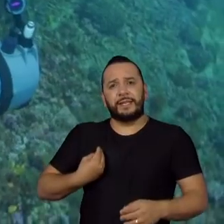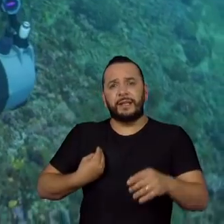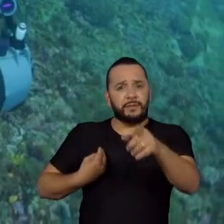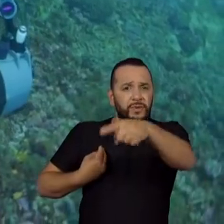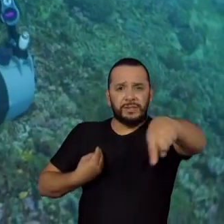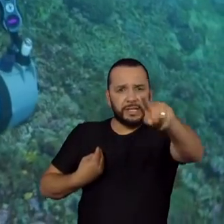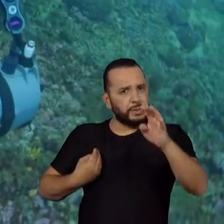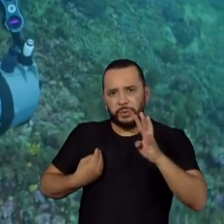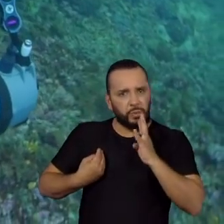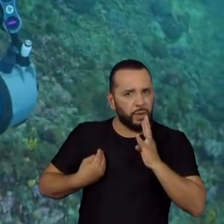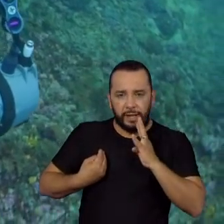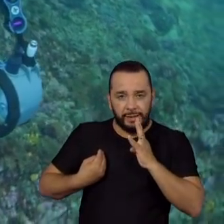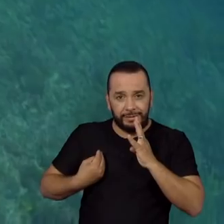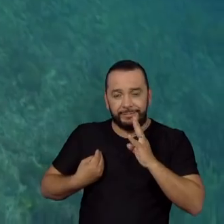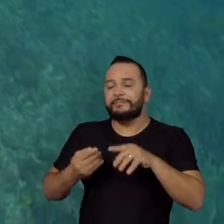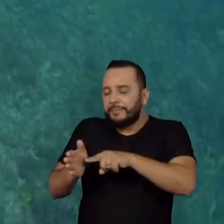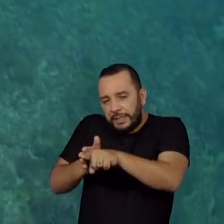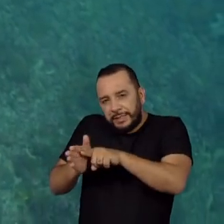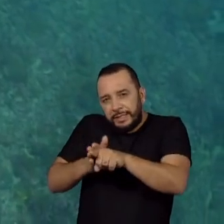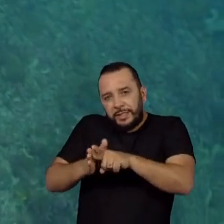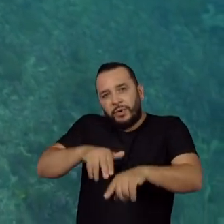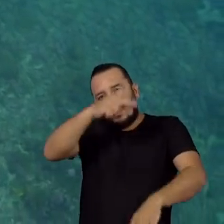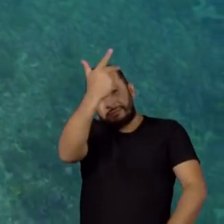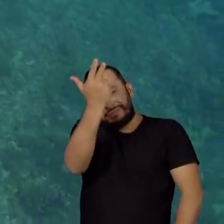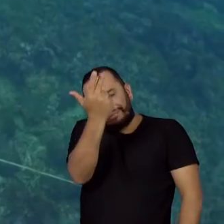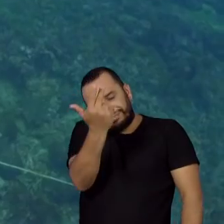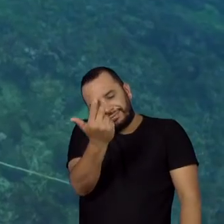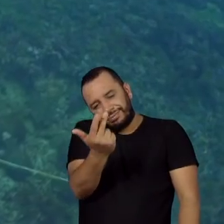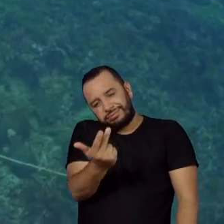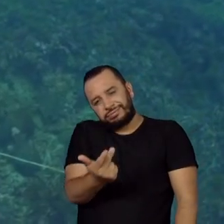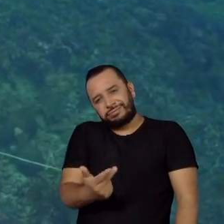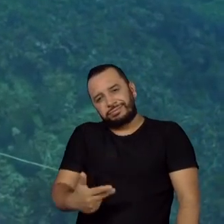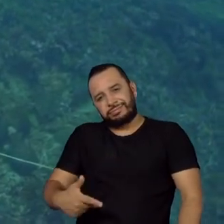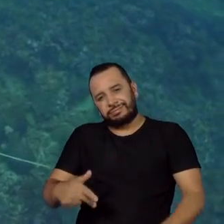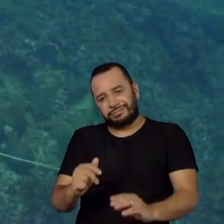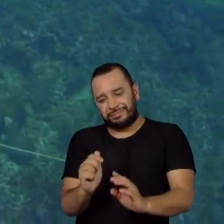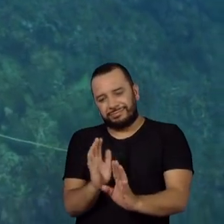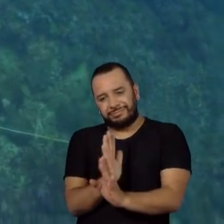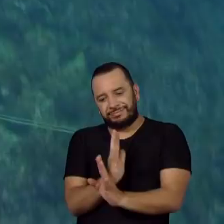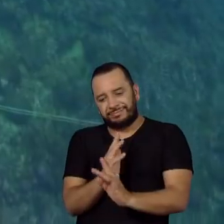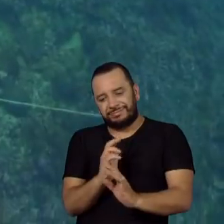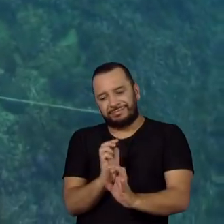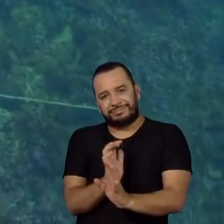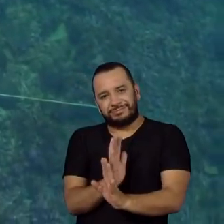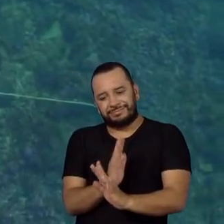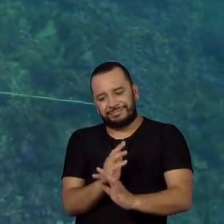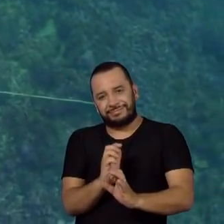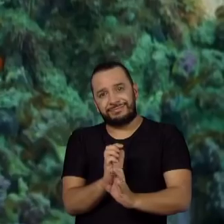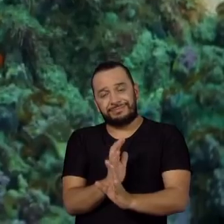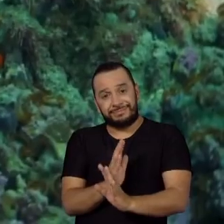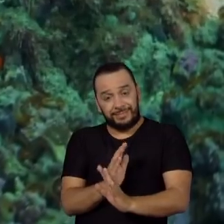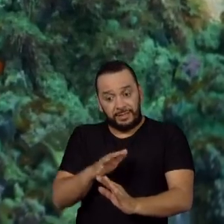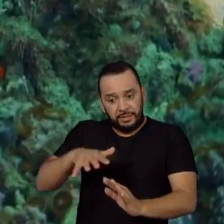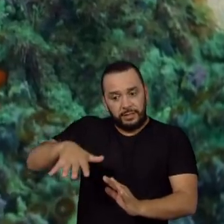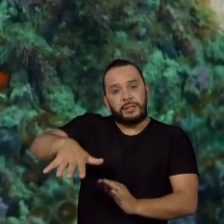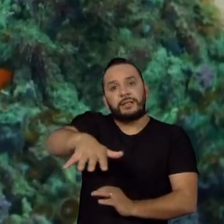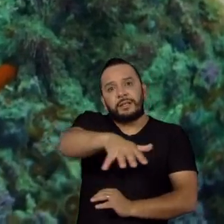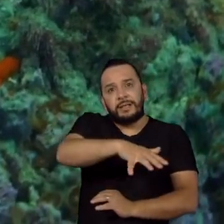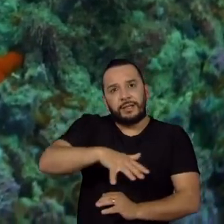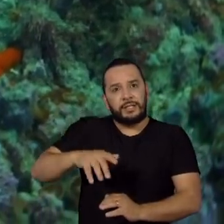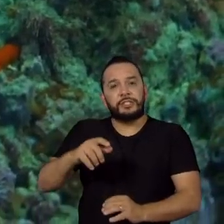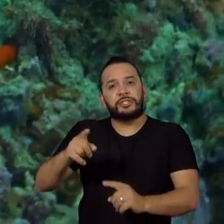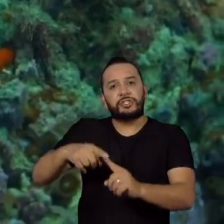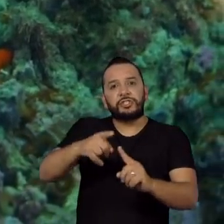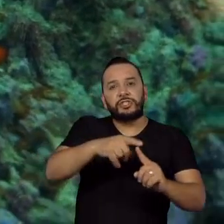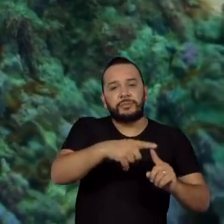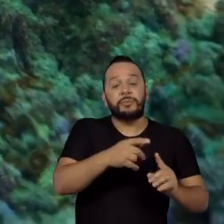desconhecida. Pesquisadores se surpreendem ao encontrar um recife de coral, berçário de espécies marinhas, em